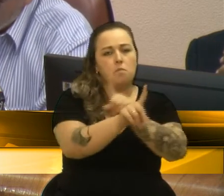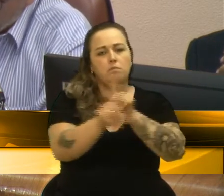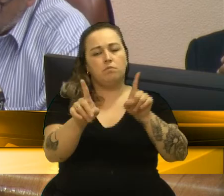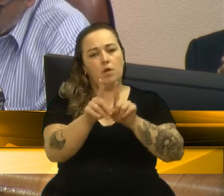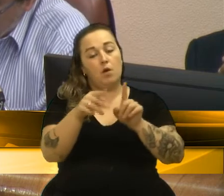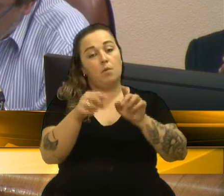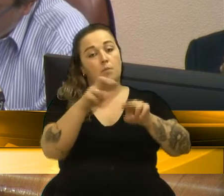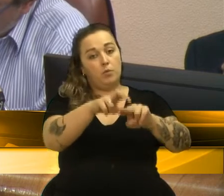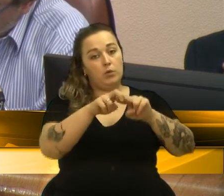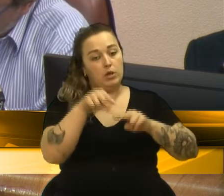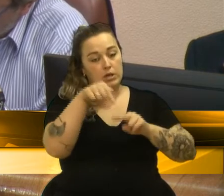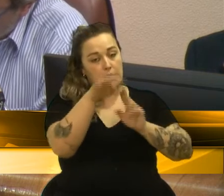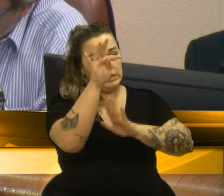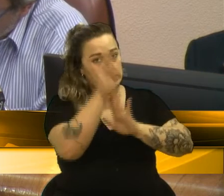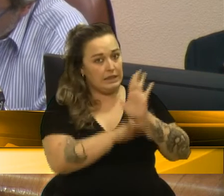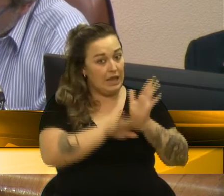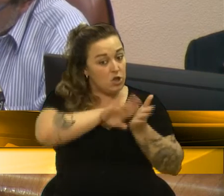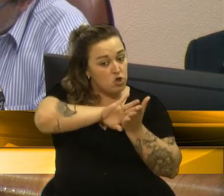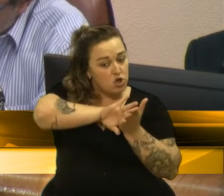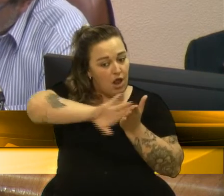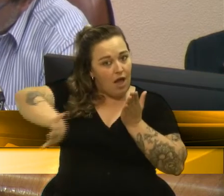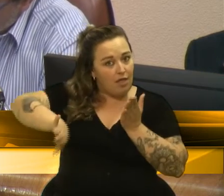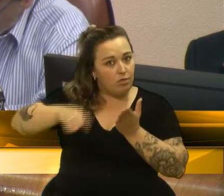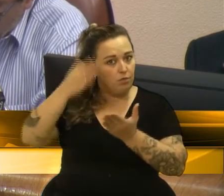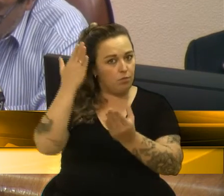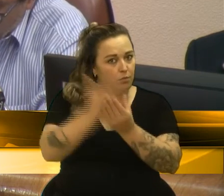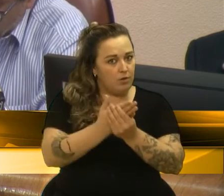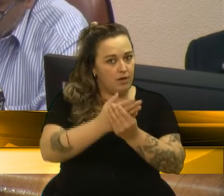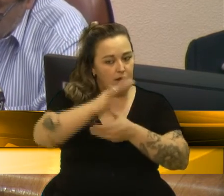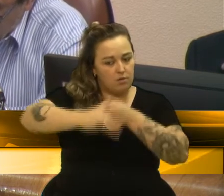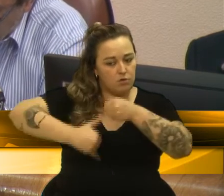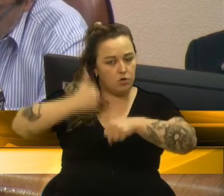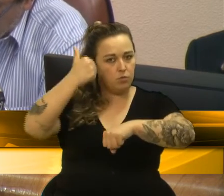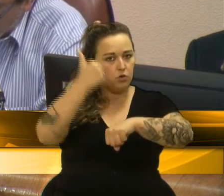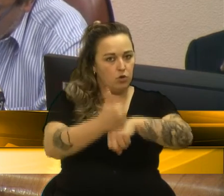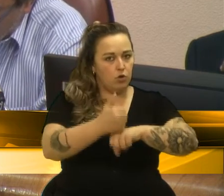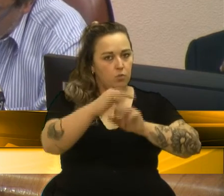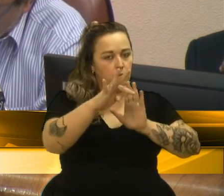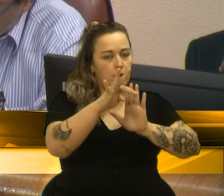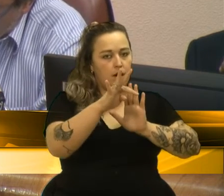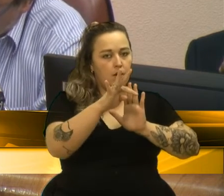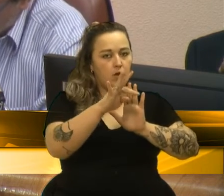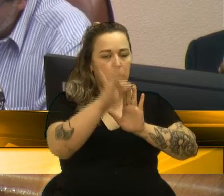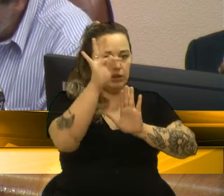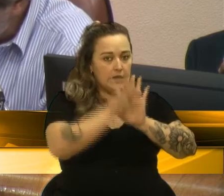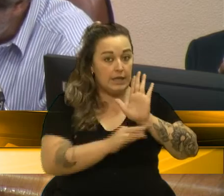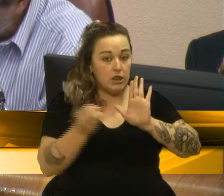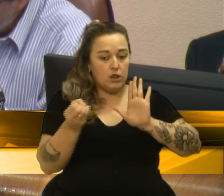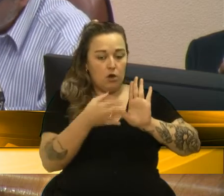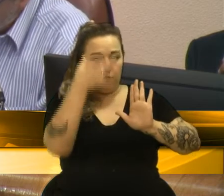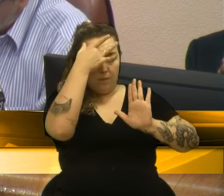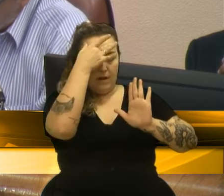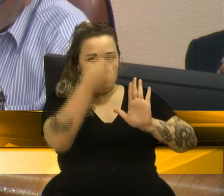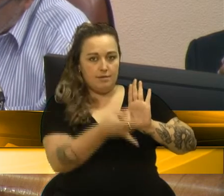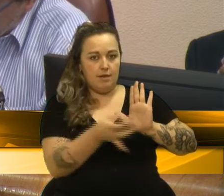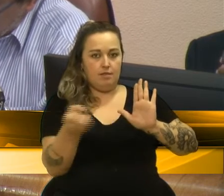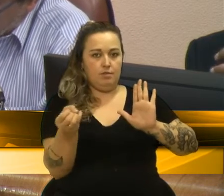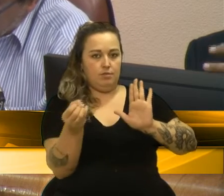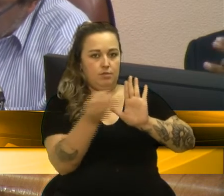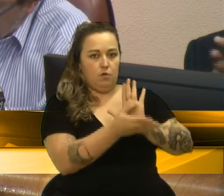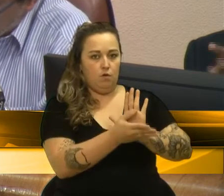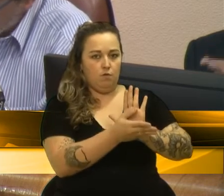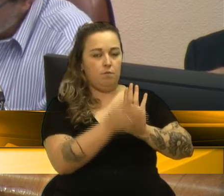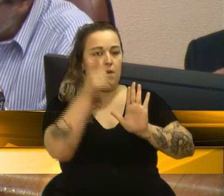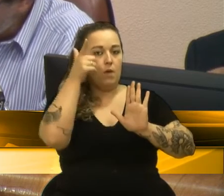parecer suprimido do processo e substituído por parecer da Procuradora-Geral do município para atender